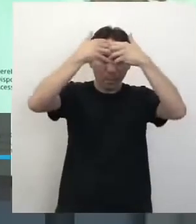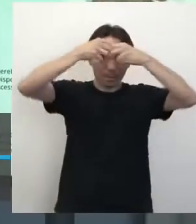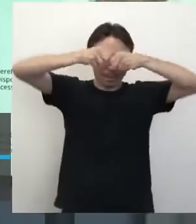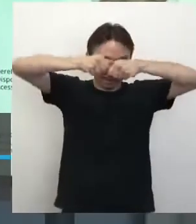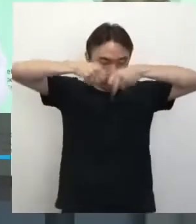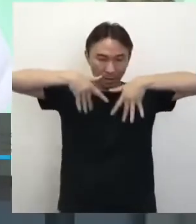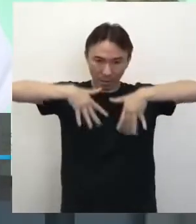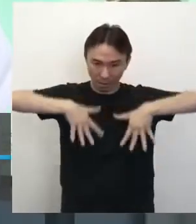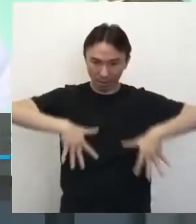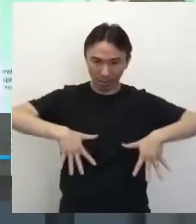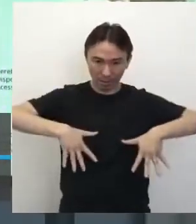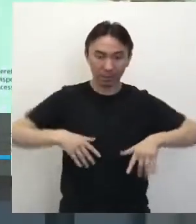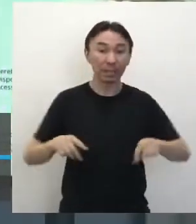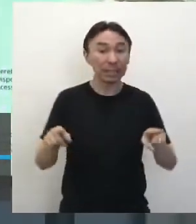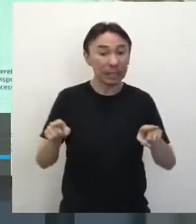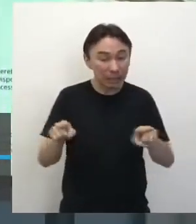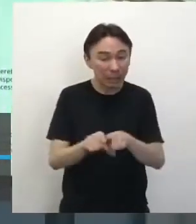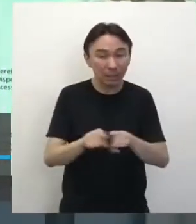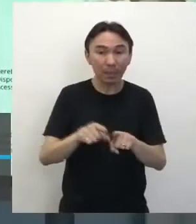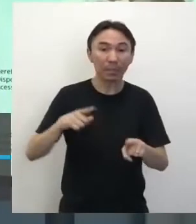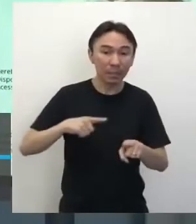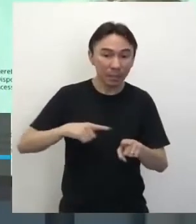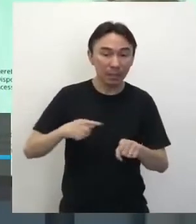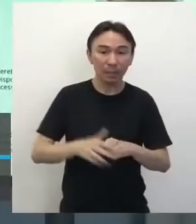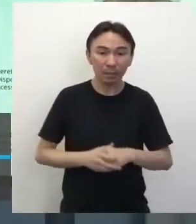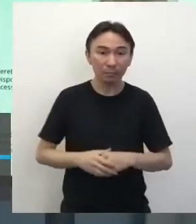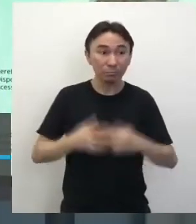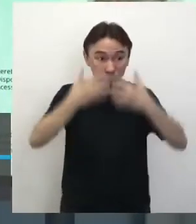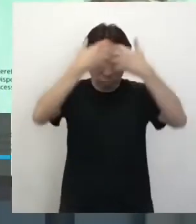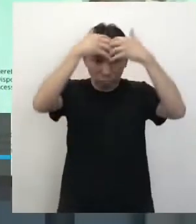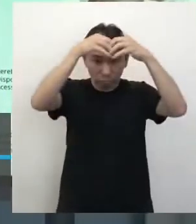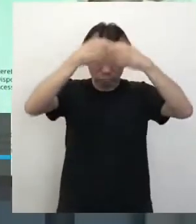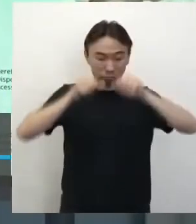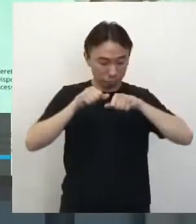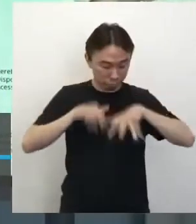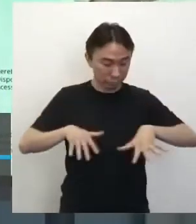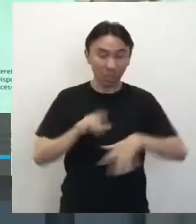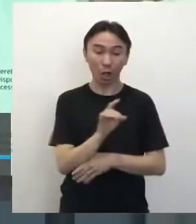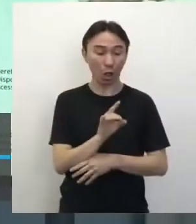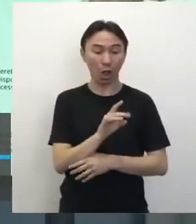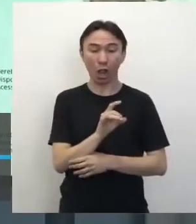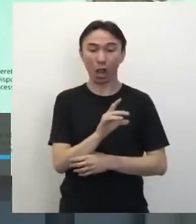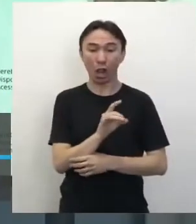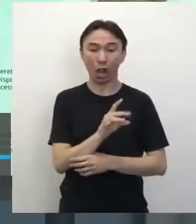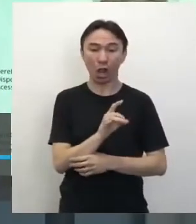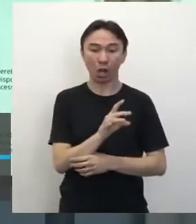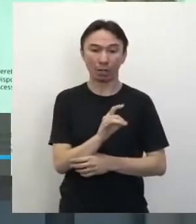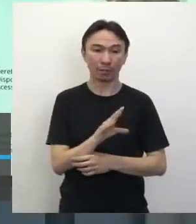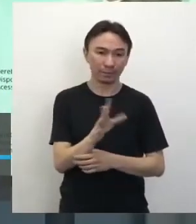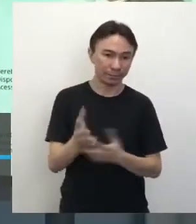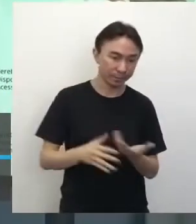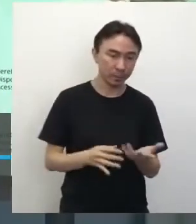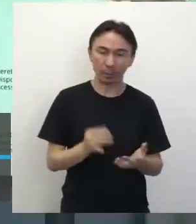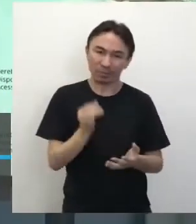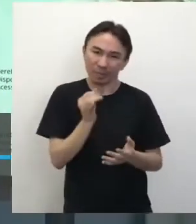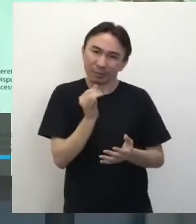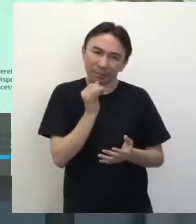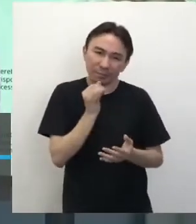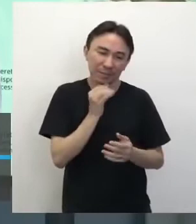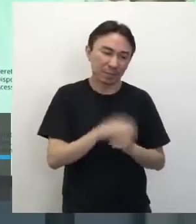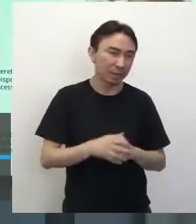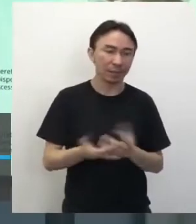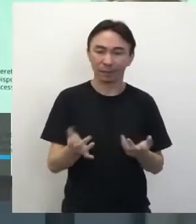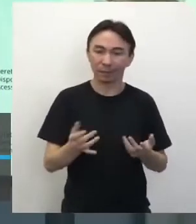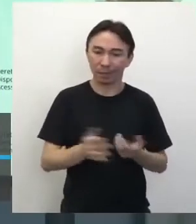E o sistema nervoso autônomo é aquele que vai permitir que você viva, sem você ter que ficar pensando, pô, eu não vou falar do coração,